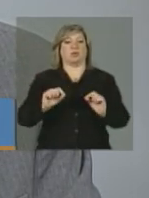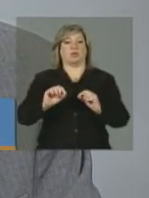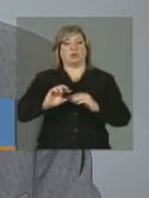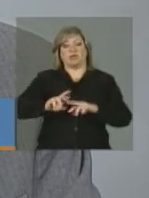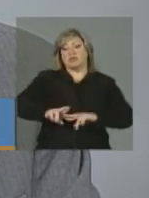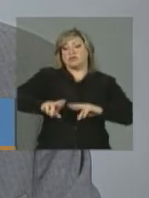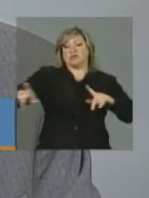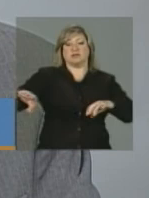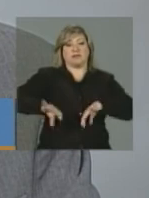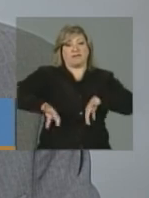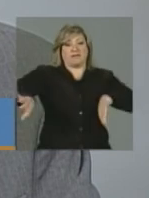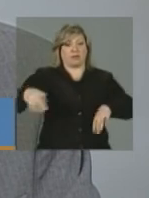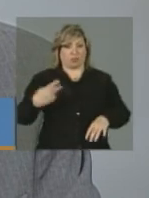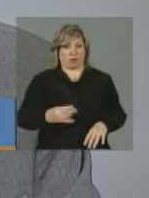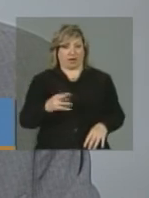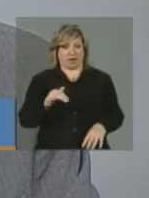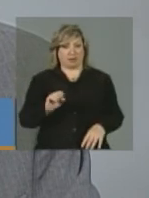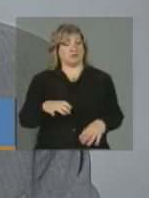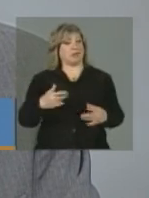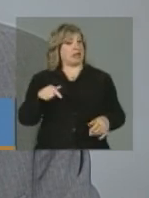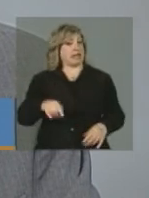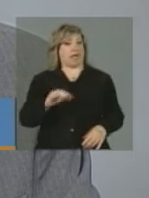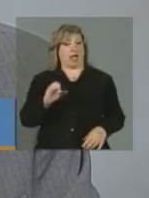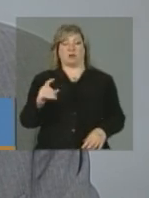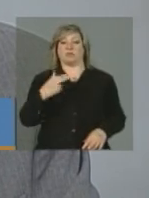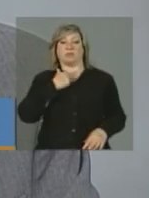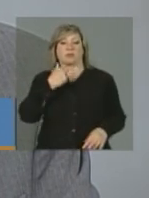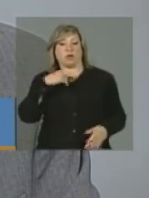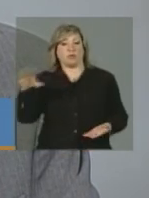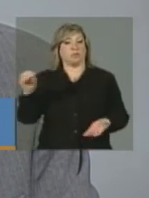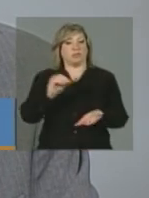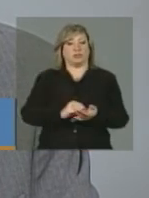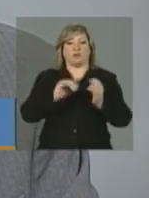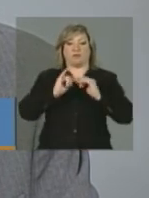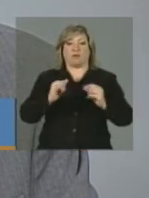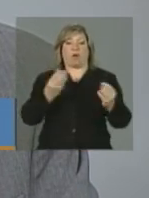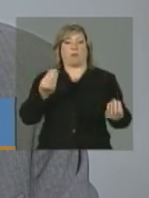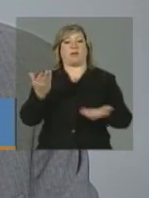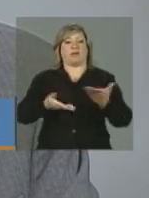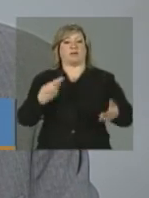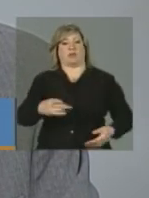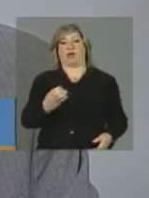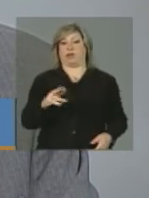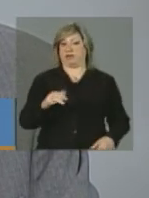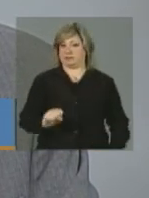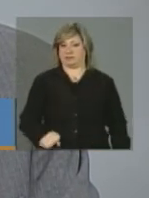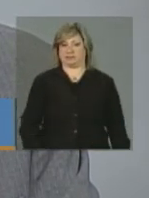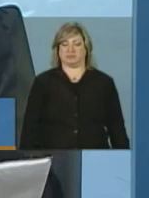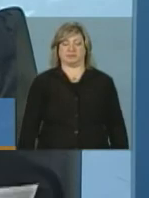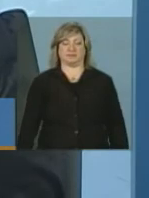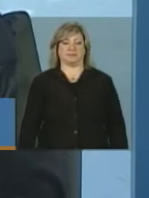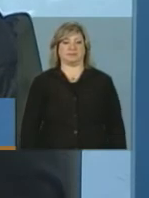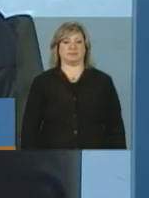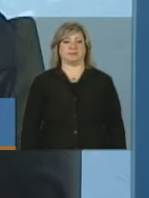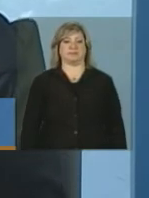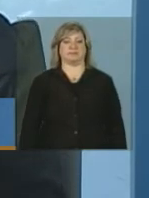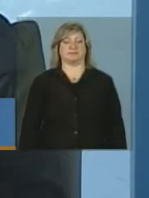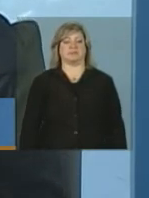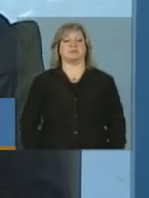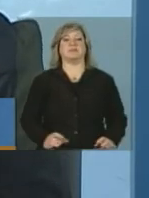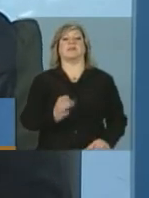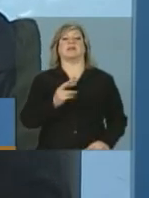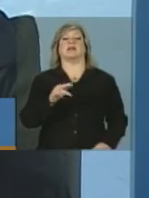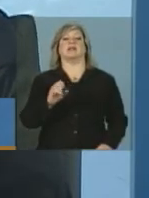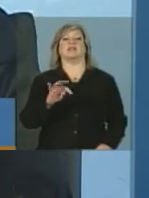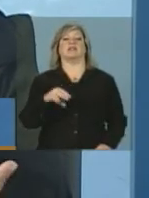externa ao CRAS, nesse caso, não deve ser contabilizado como atendimento do CRAS. Bom, Cristina,